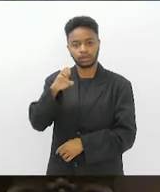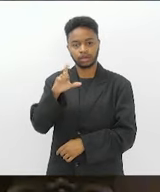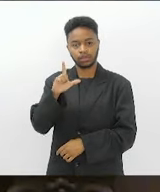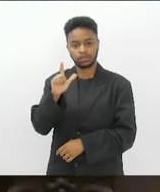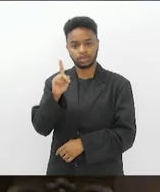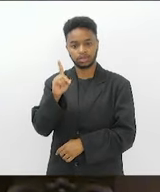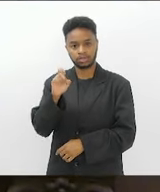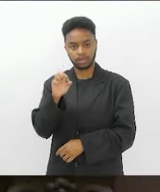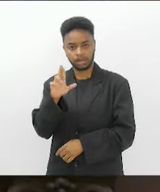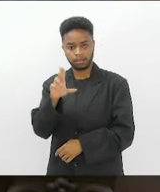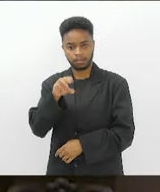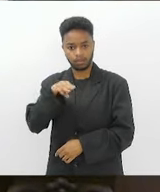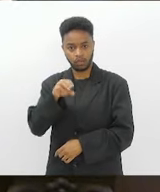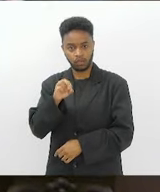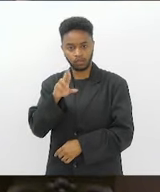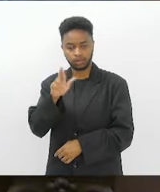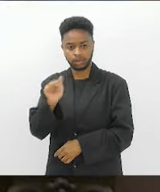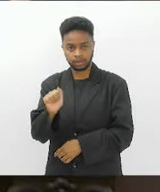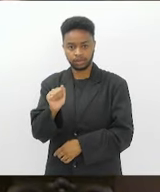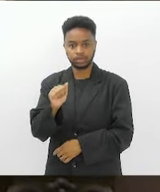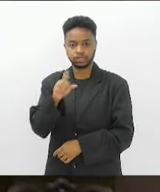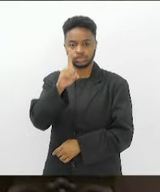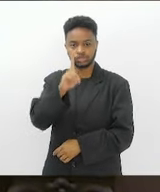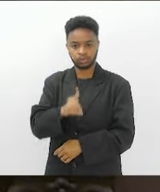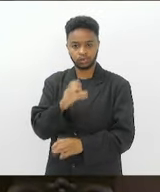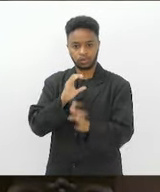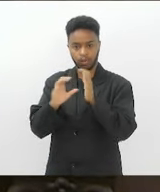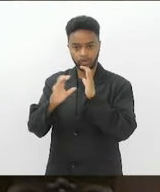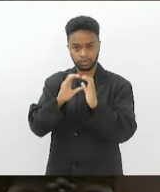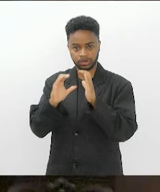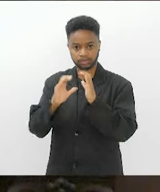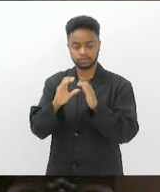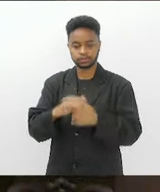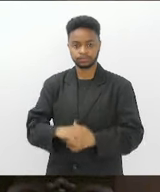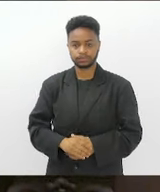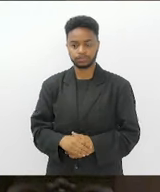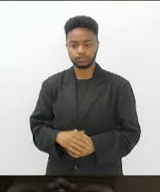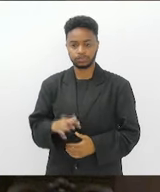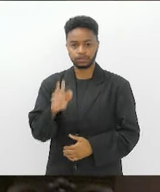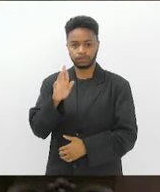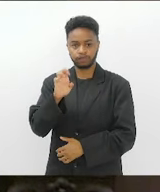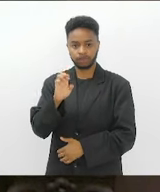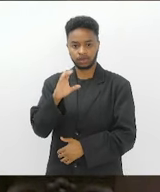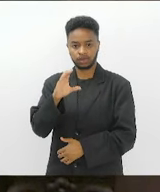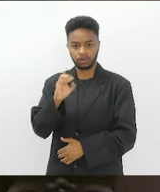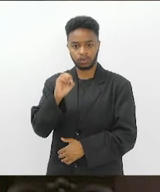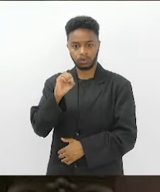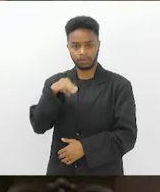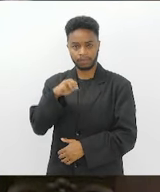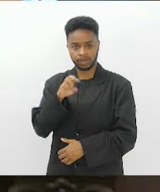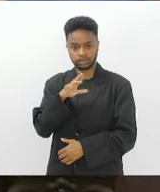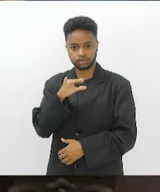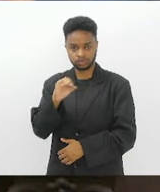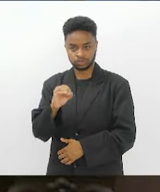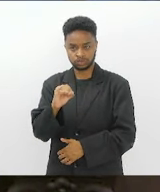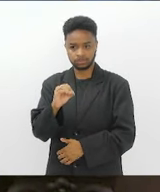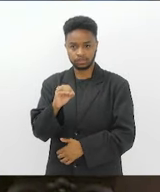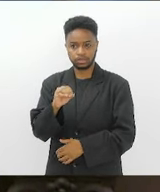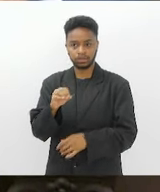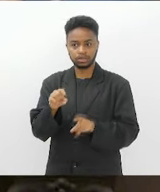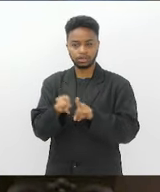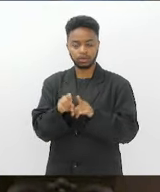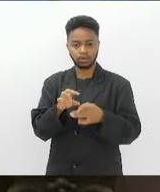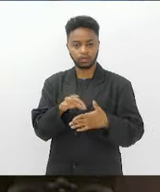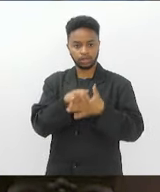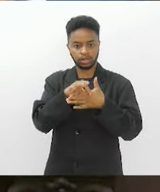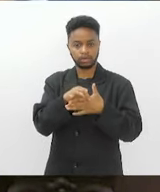diretor de comunicação da FEComércio, Fernando Neri de Sá, grande oriente do Brasil da maçonaria, do querido amigo